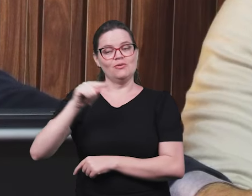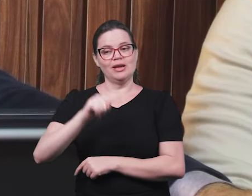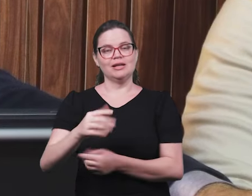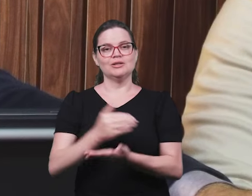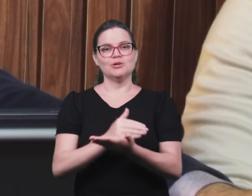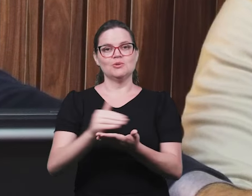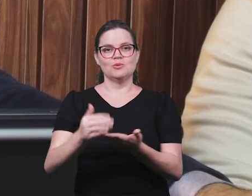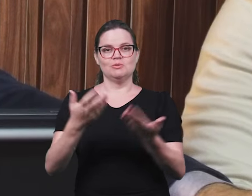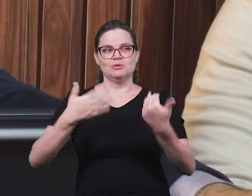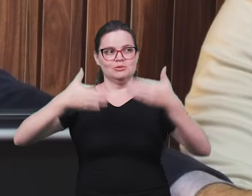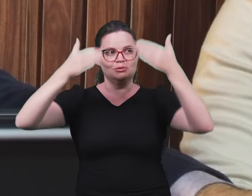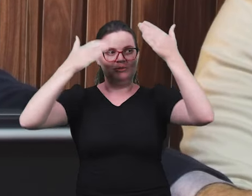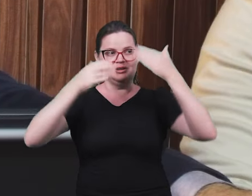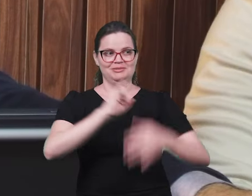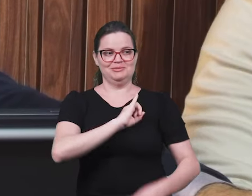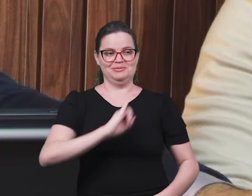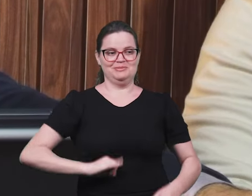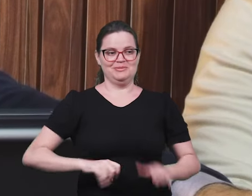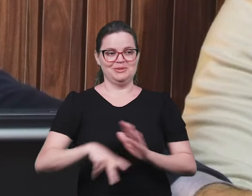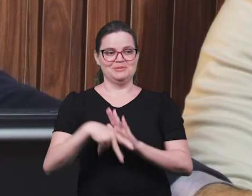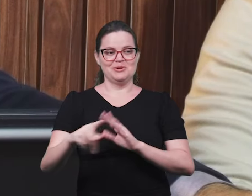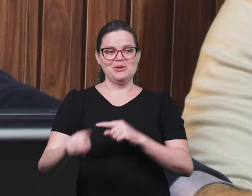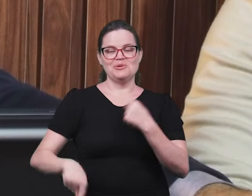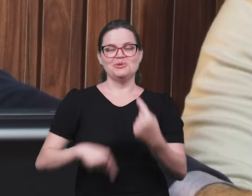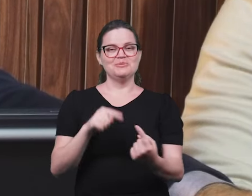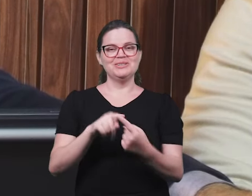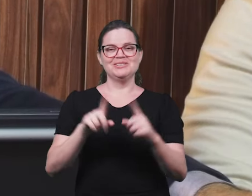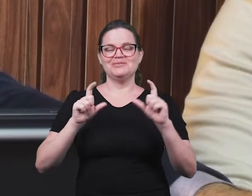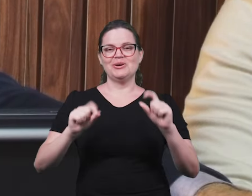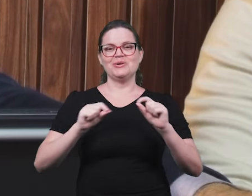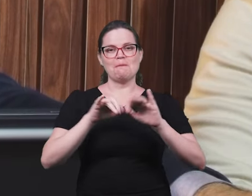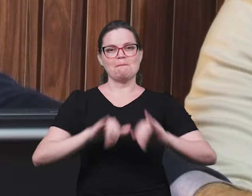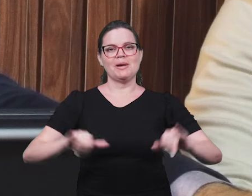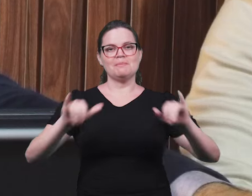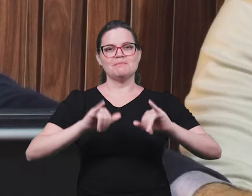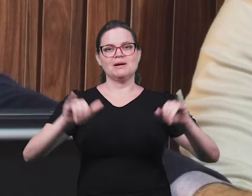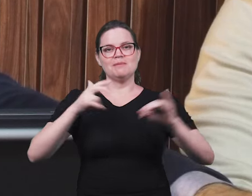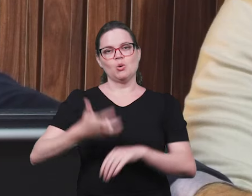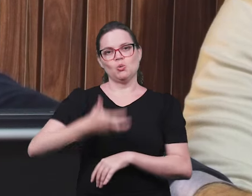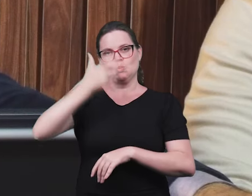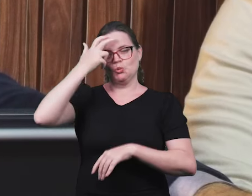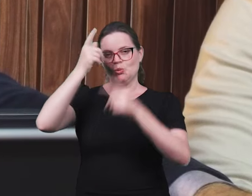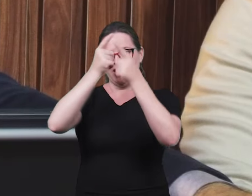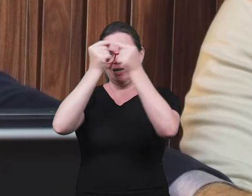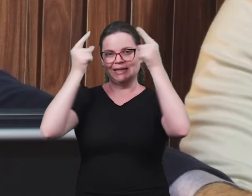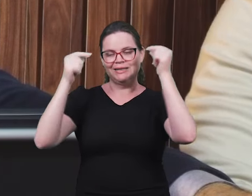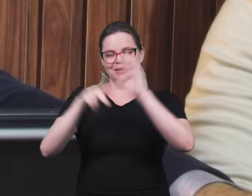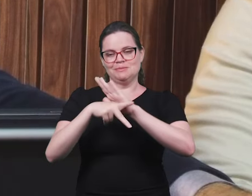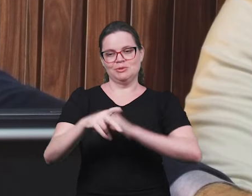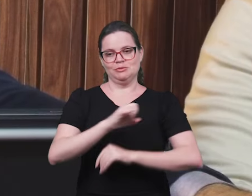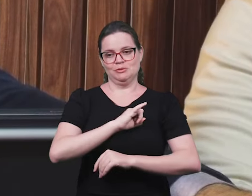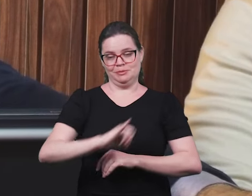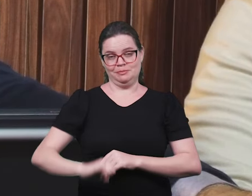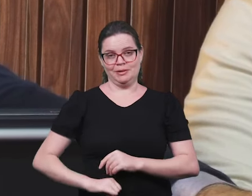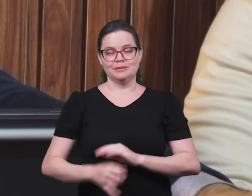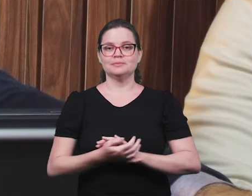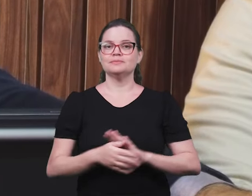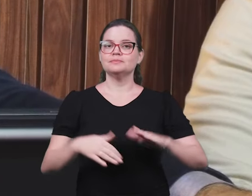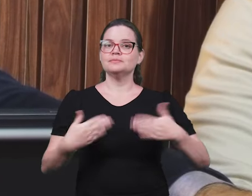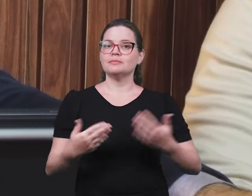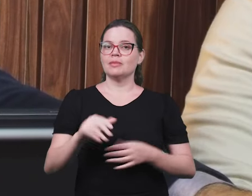Império Vastíssimo. Um dos objetivos de Alexandre era propagar a cultura grega em todo o seu império. Alexandre, então,